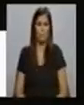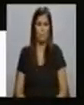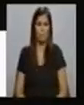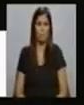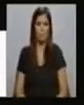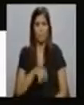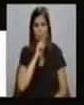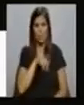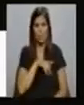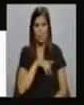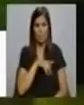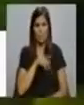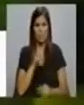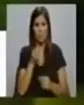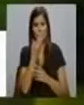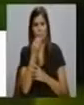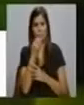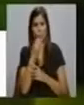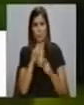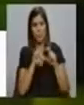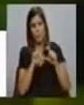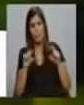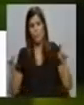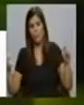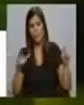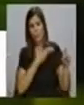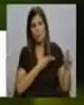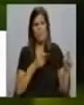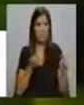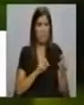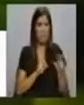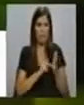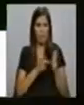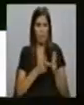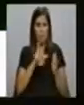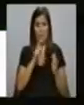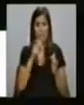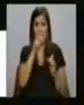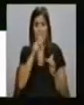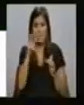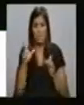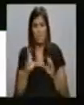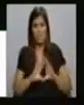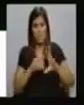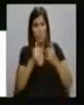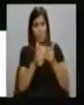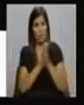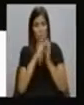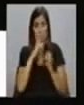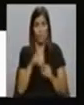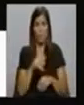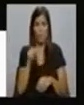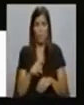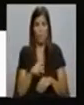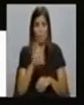Poderiam ser frames de uma película antiga, mas não. É uma tecnologia laser totalmente desenvolvida em Portugal. Consiste em disparar